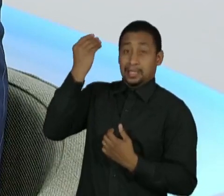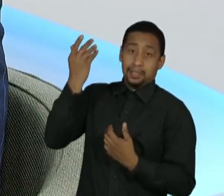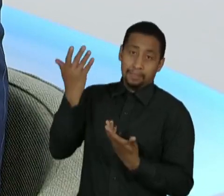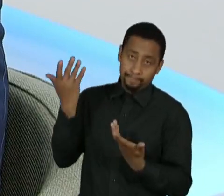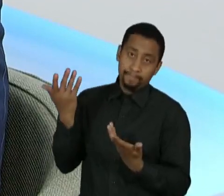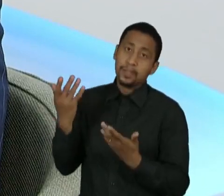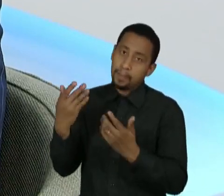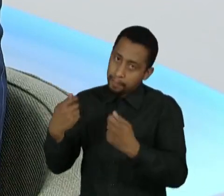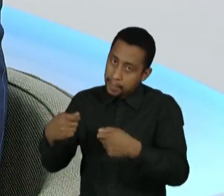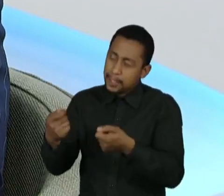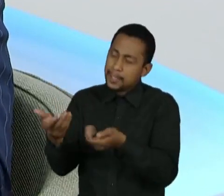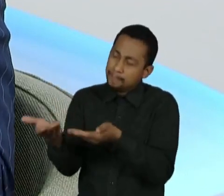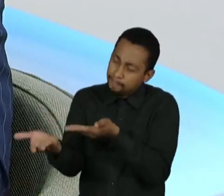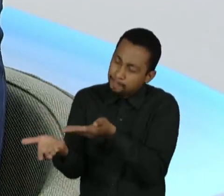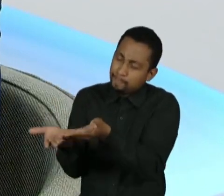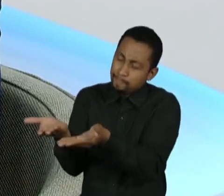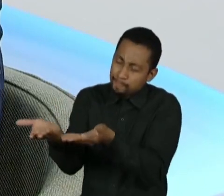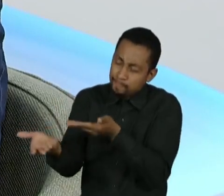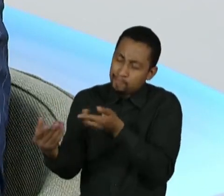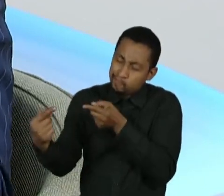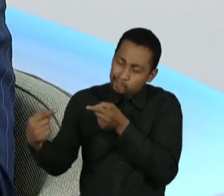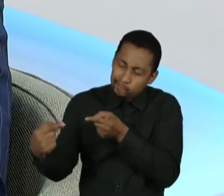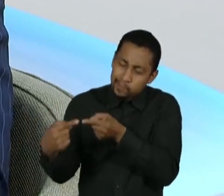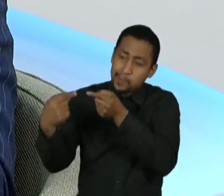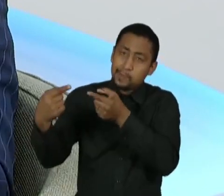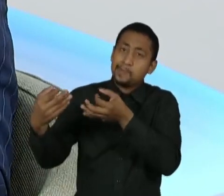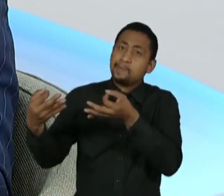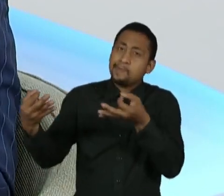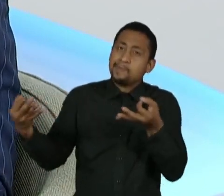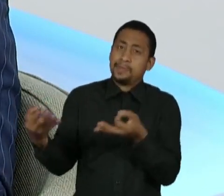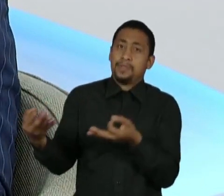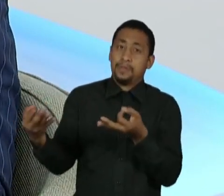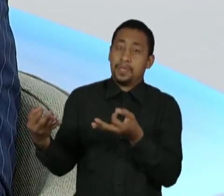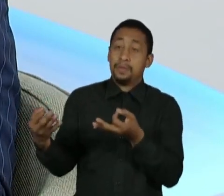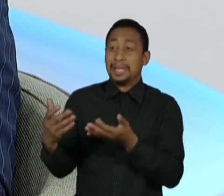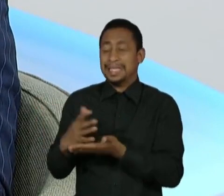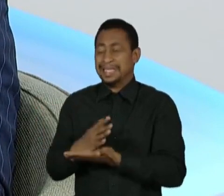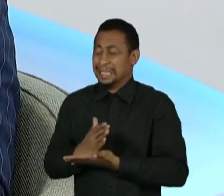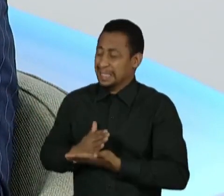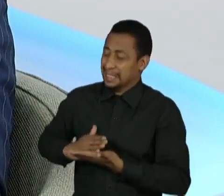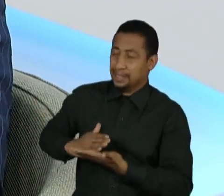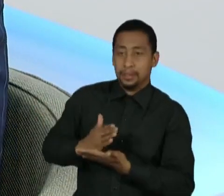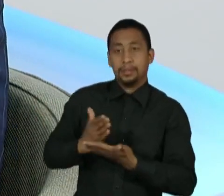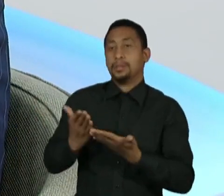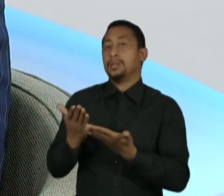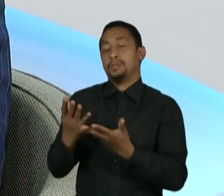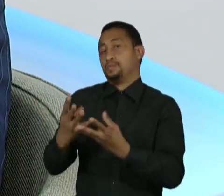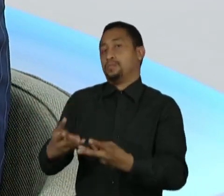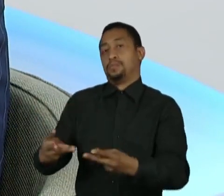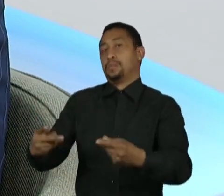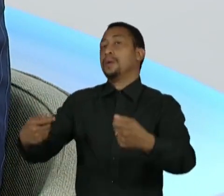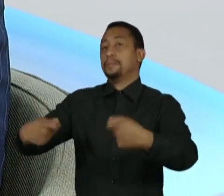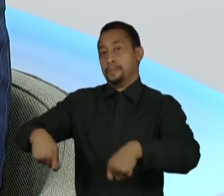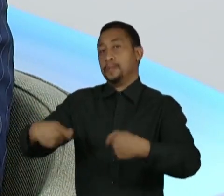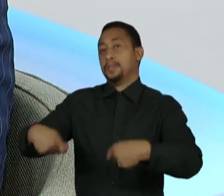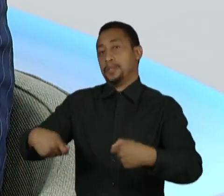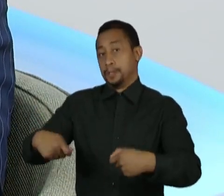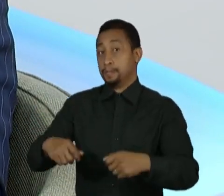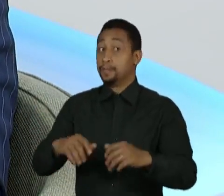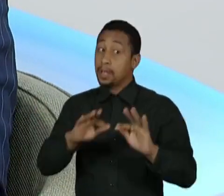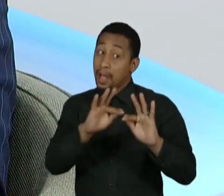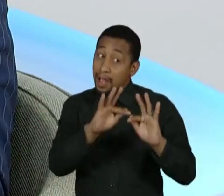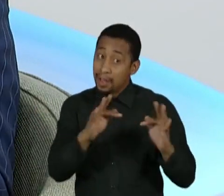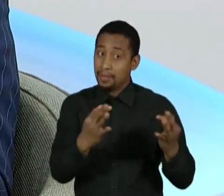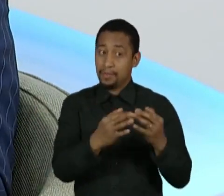e trabalhando para retirar todo desconforto e é algo que as famílias vem